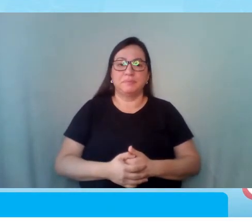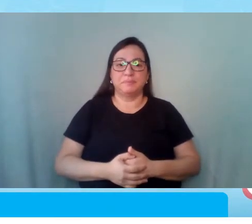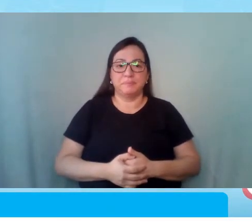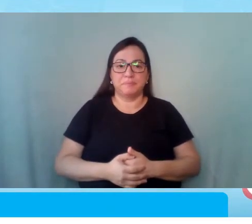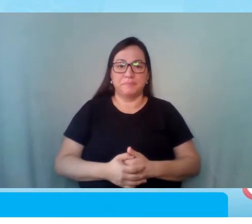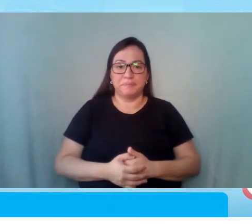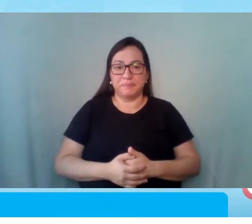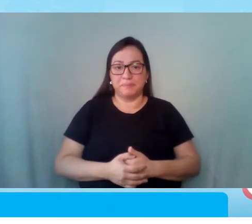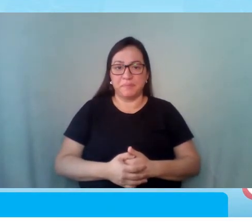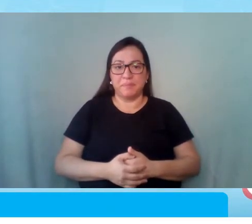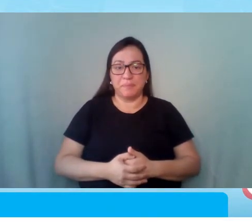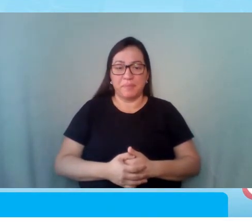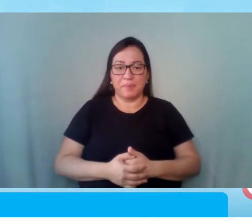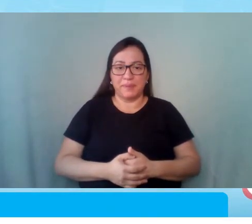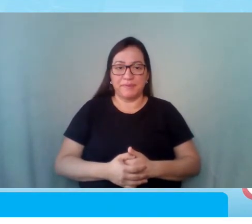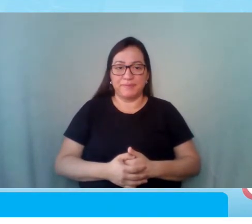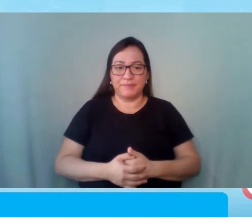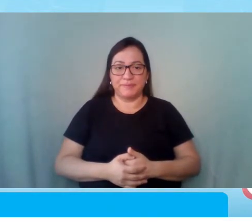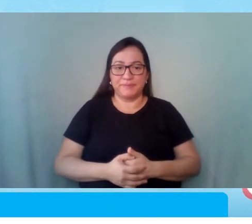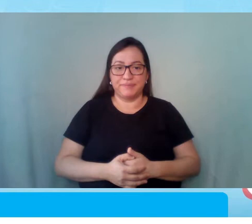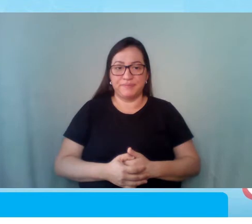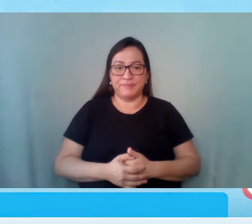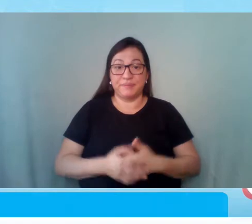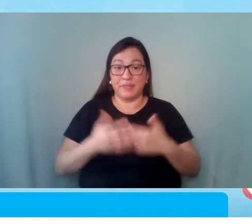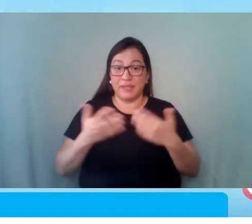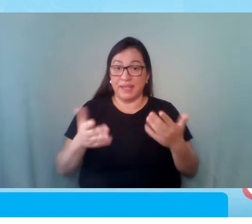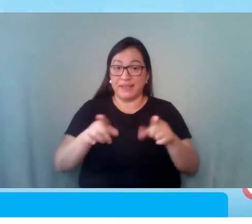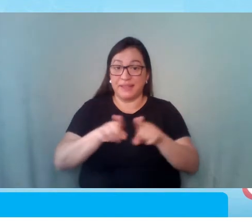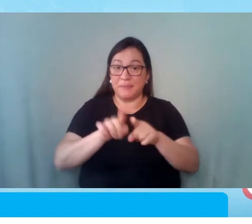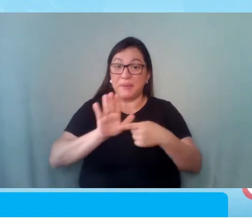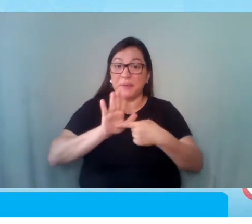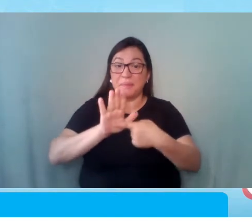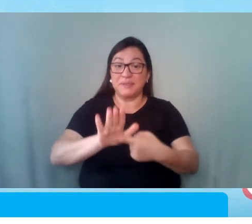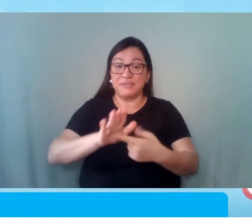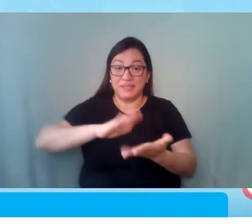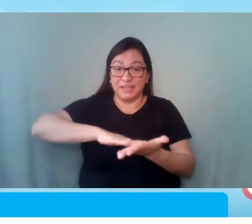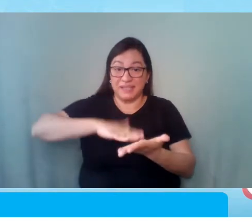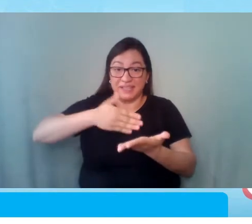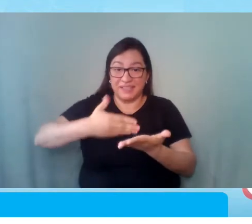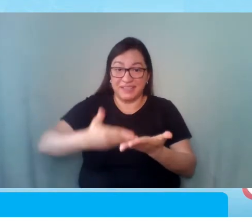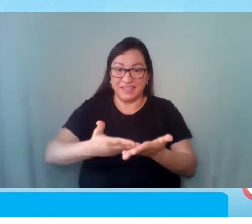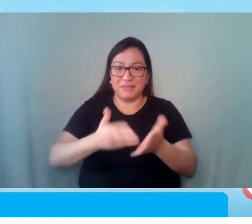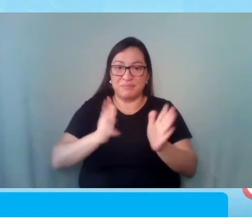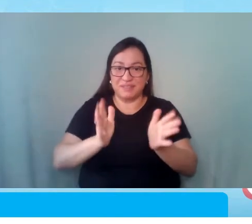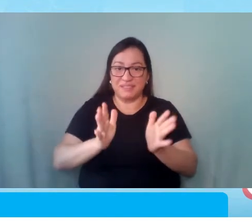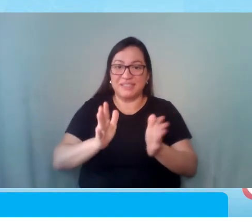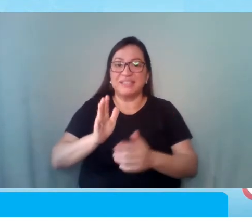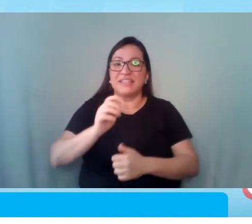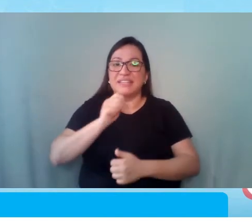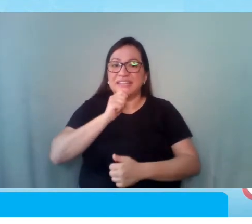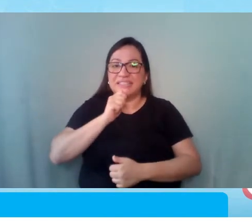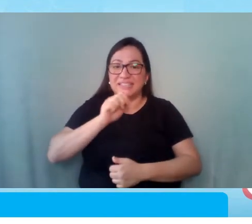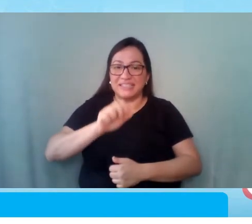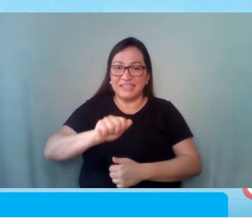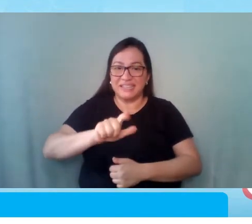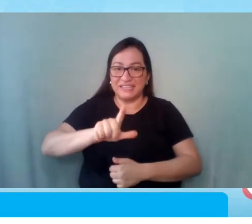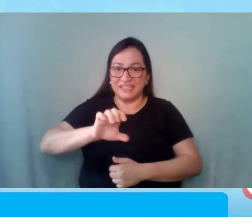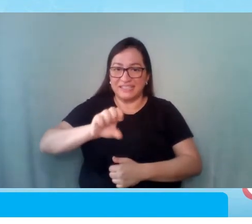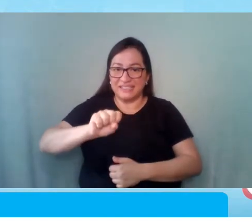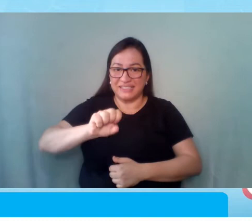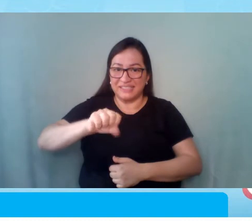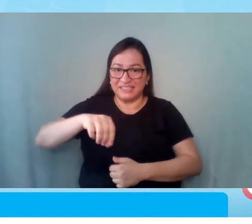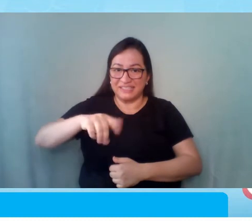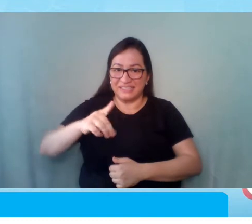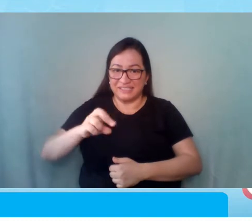o meu cenário. Vou apresentar também a Alessandra Goulart, que está aí com a gente. Seja bem-vinda, Alessandra. A Alessandra está